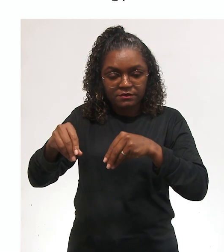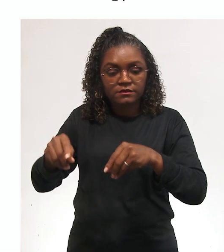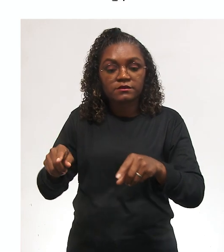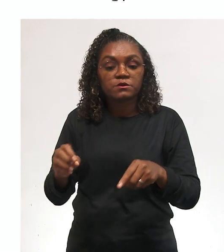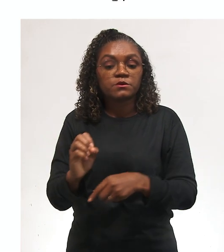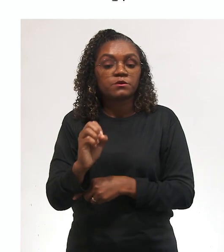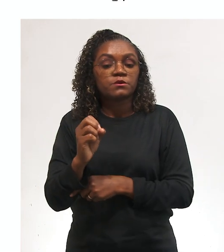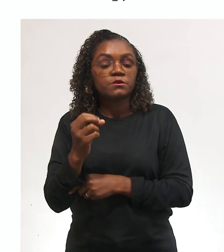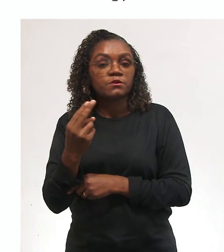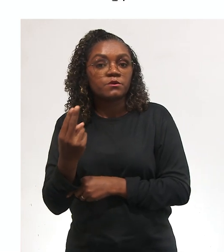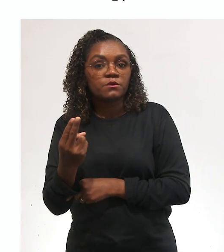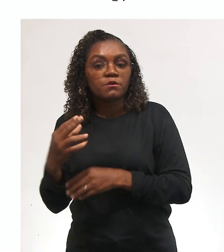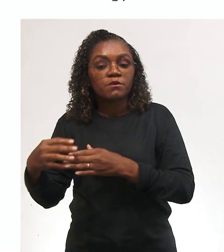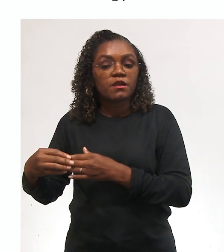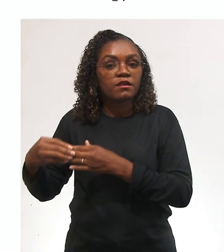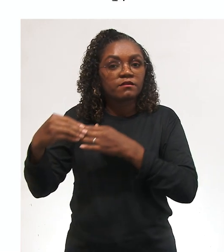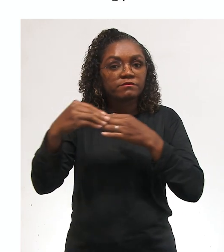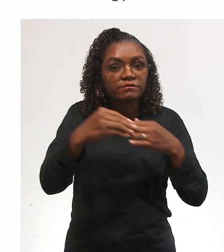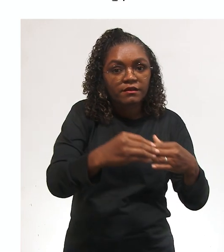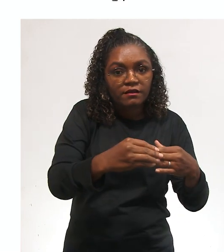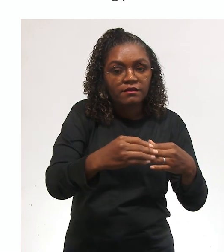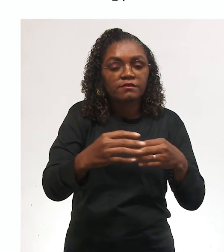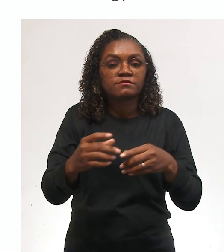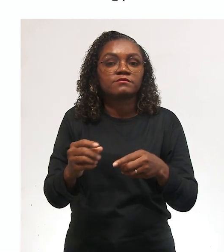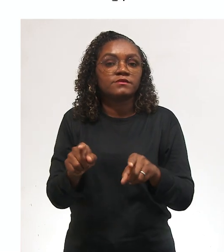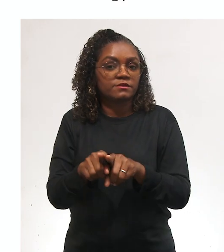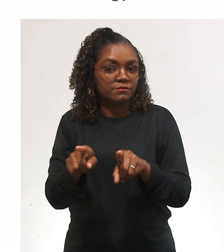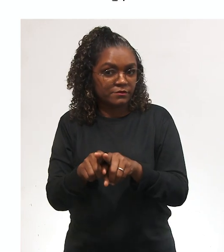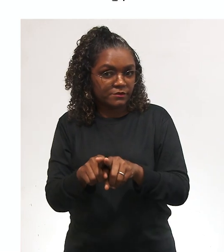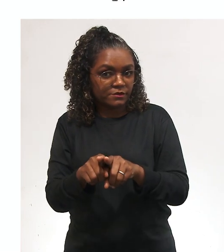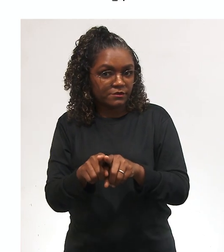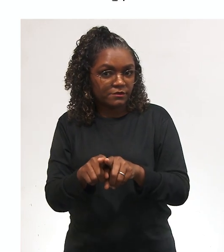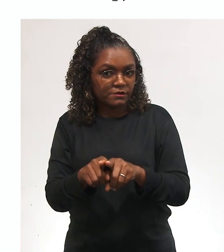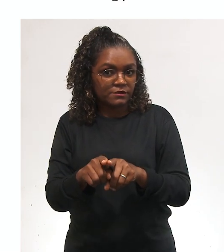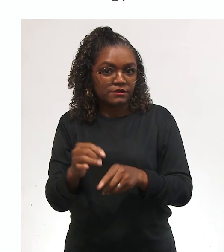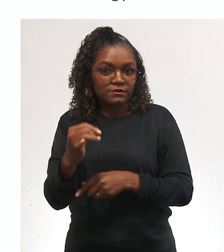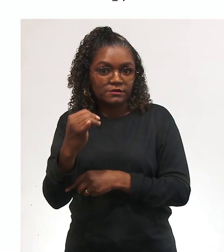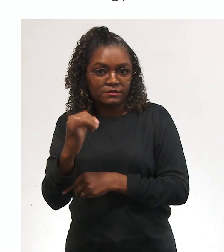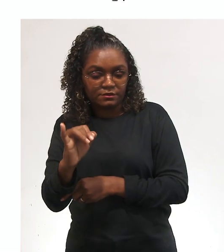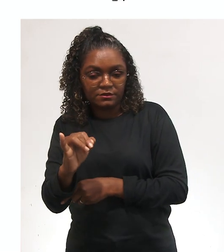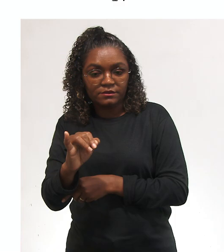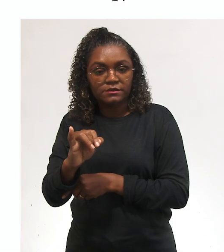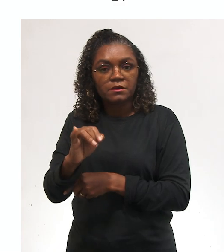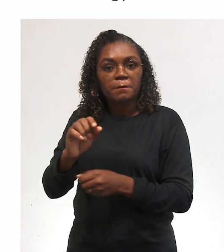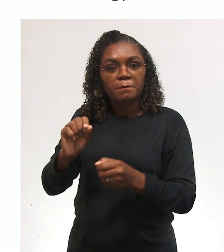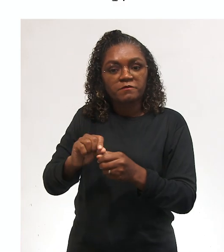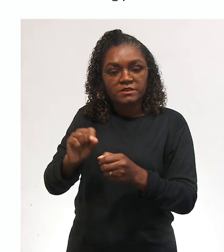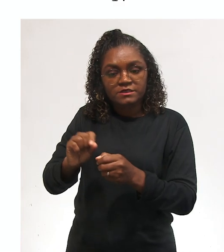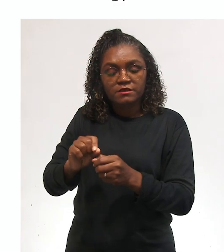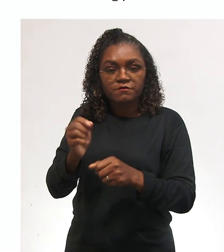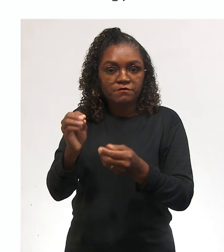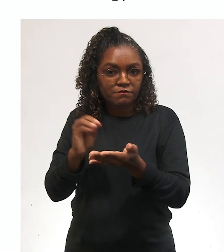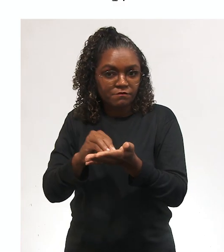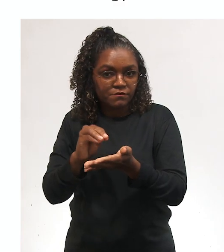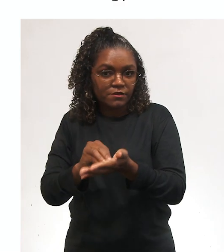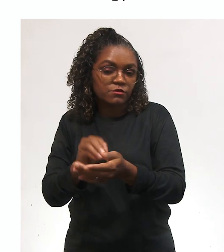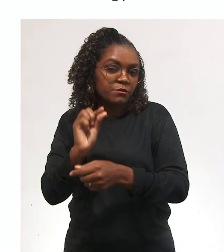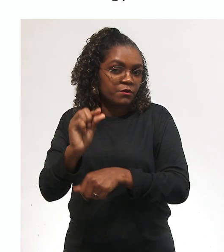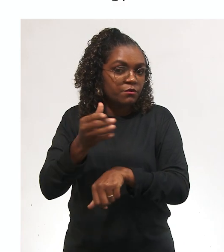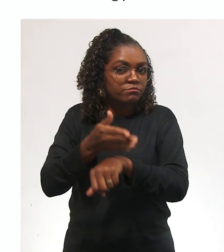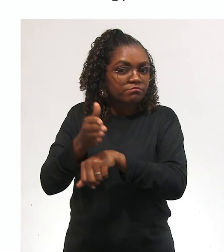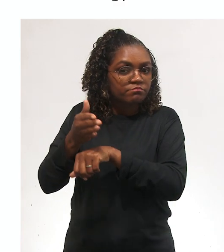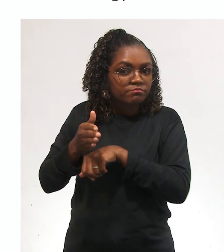que está sendo feito? Se é no carregamento, né? Será que é isso? A carregadeira, falta